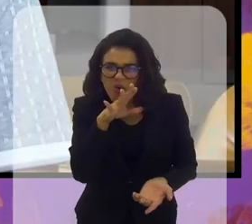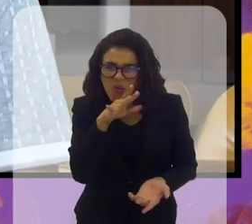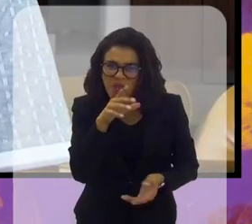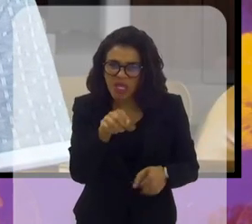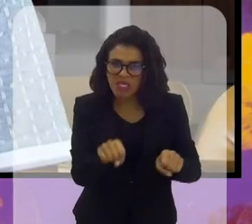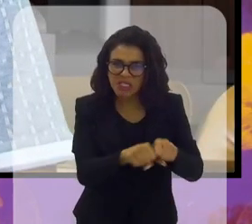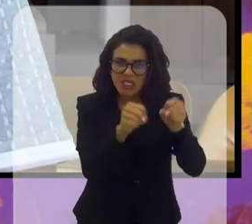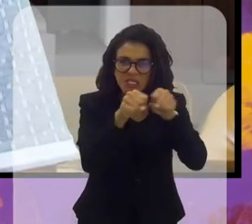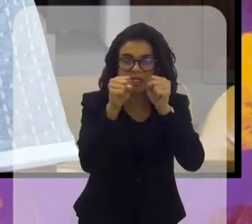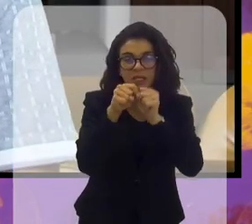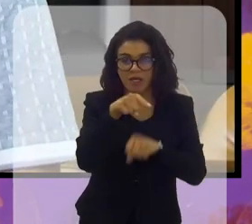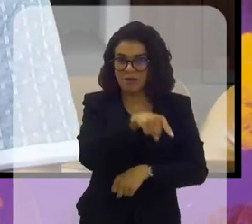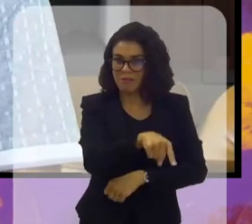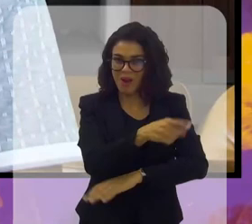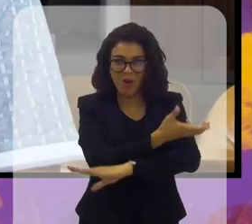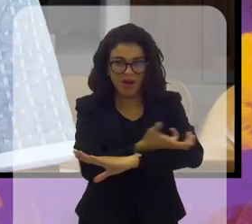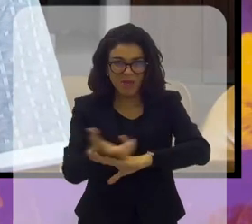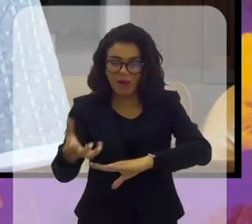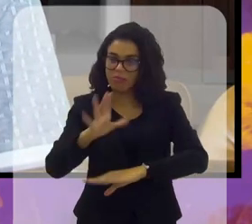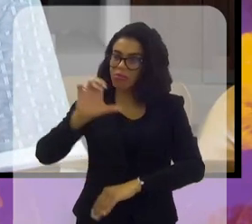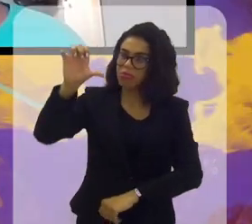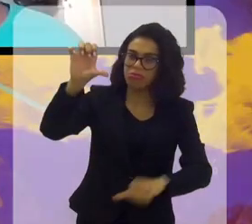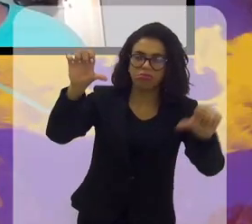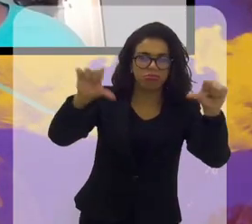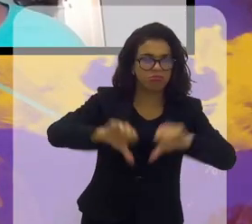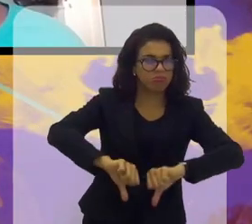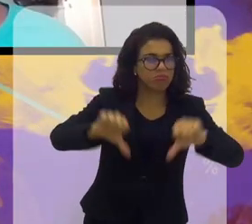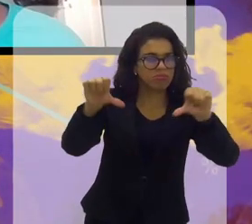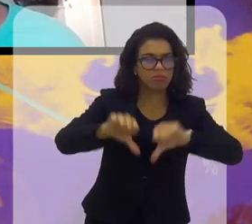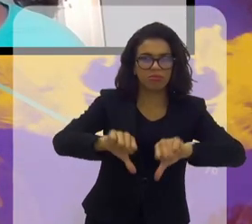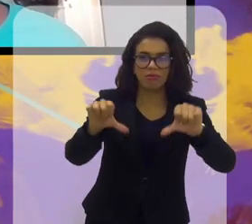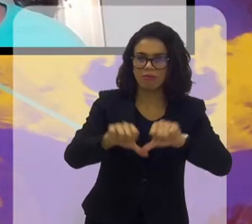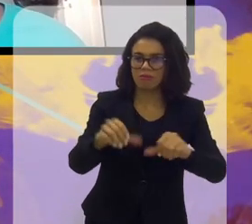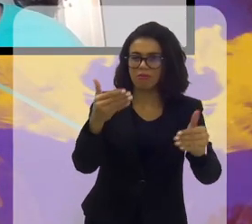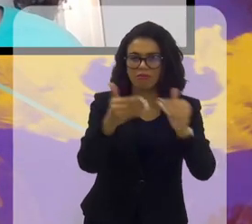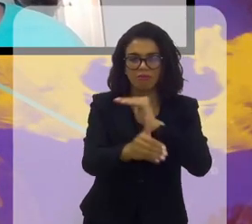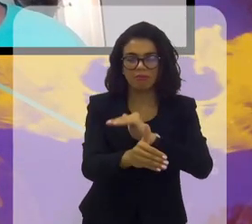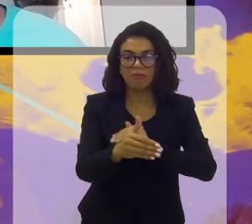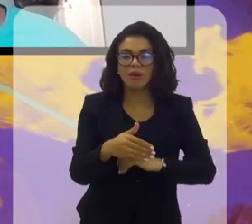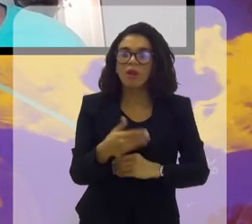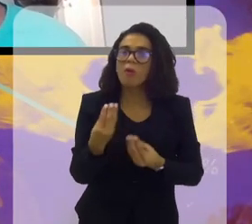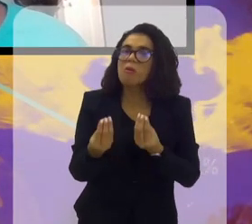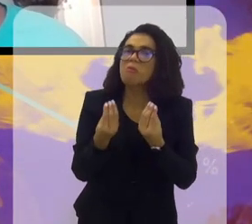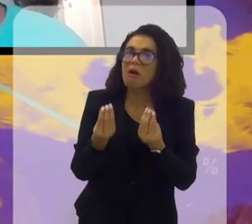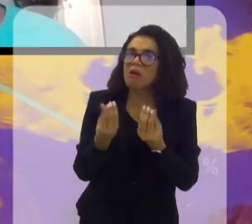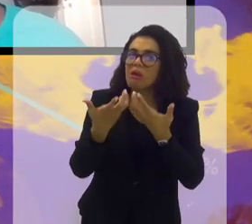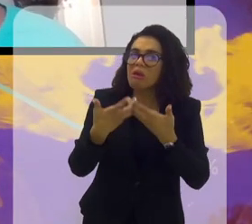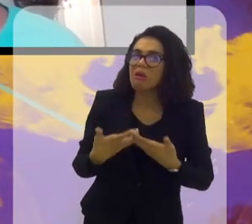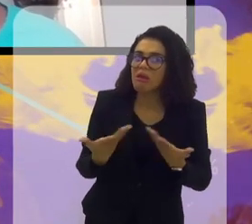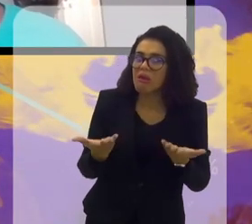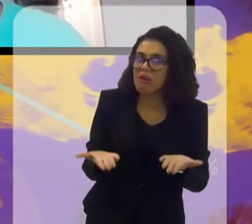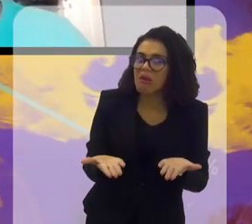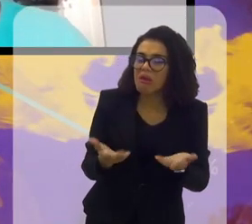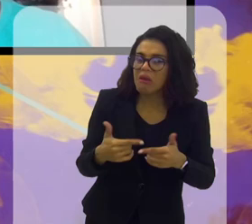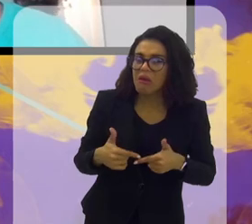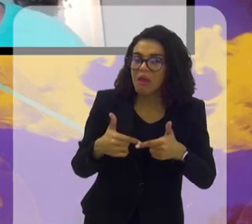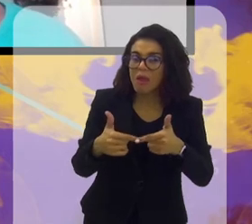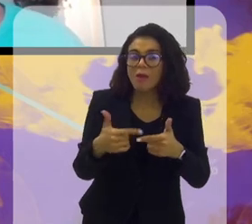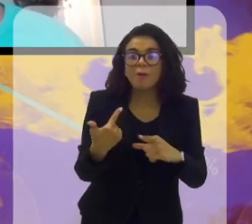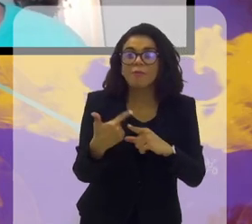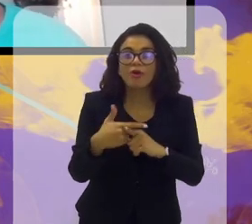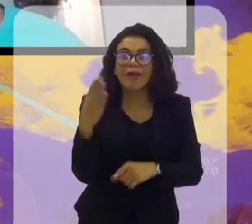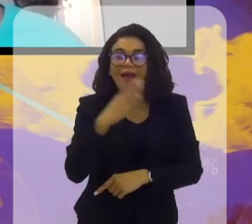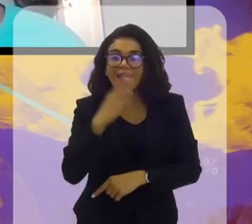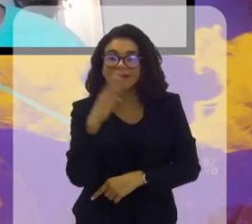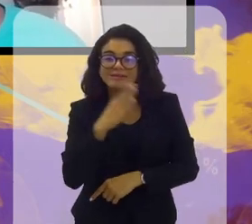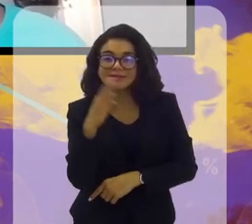Isso é obviamente. ruim, é prejudicial, é bom? Para o gramado é terrível. Para o gramado é terrível. Então É por que muito se ruim. faz isso? Se faz isso